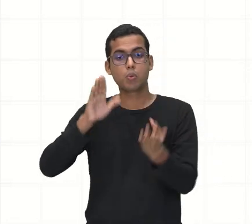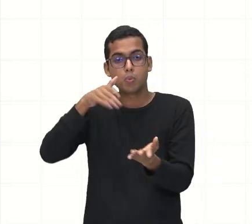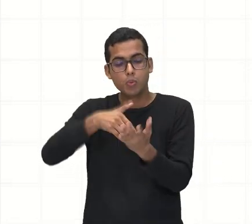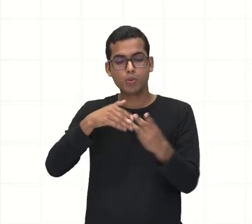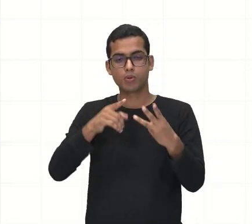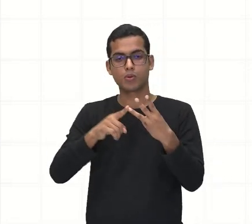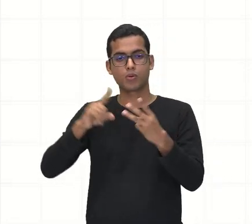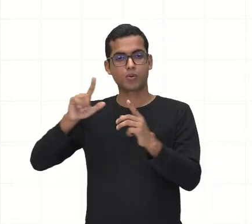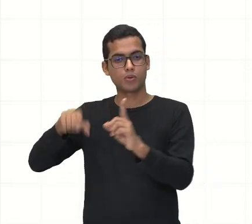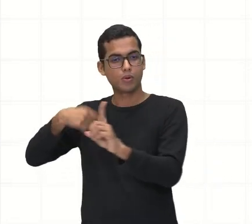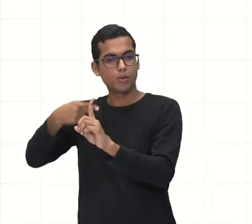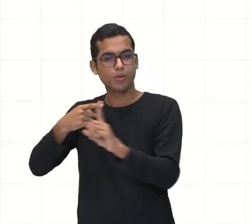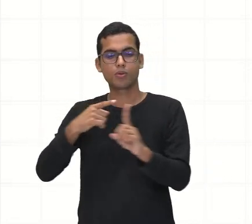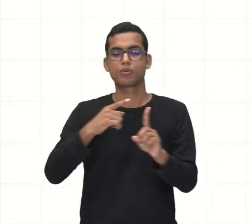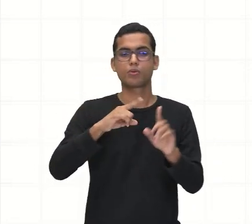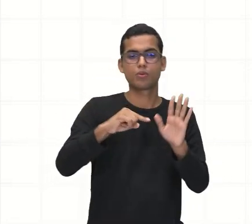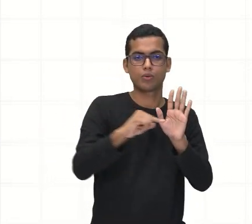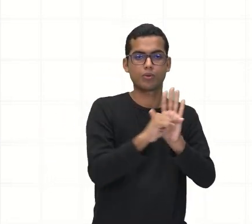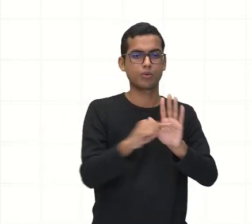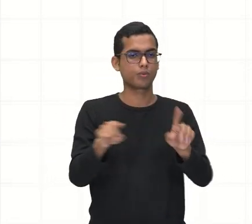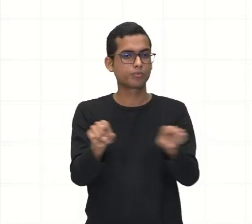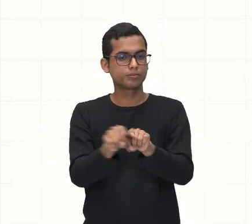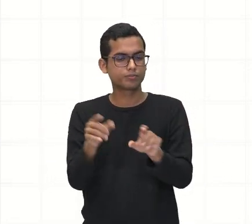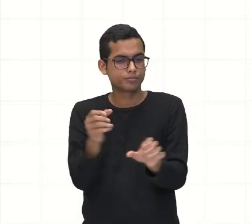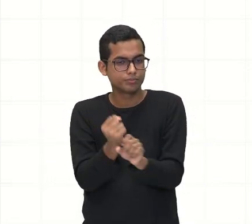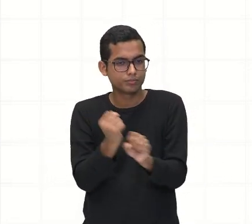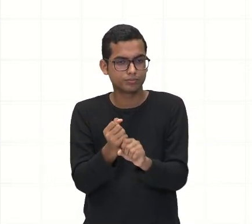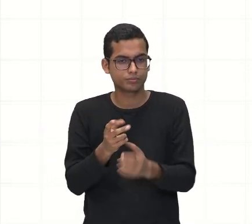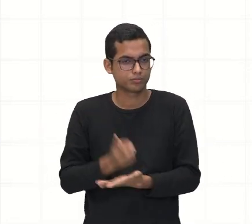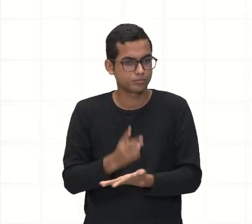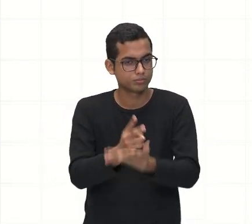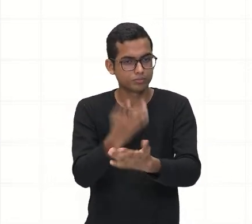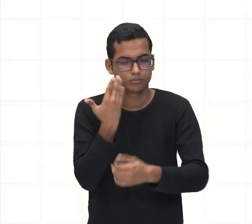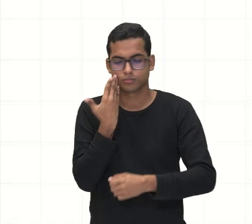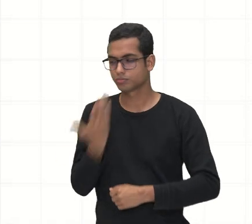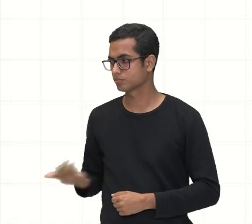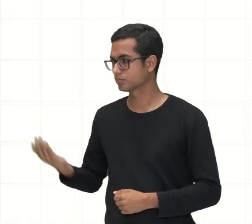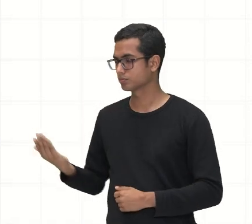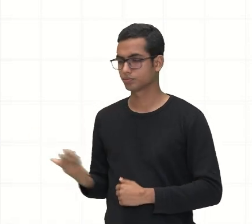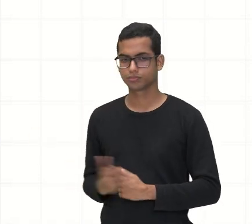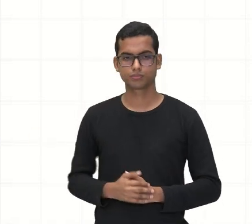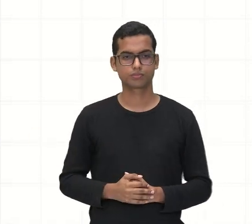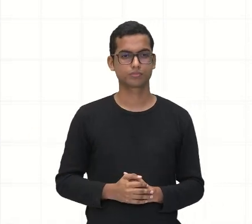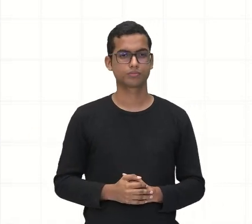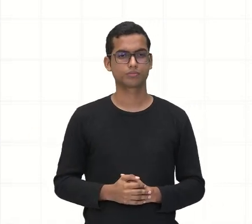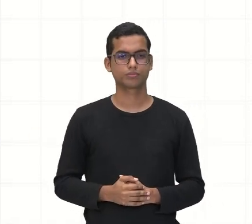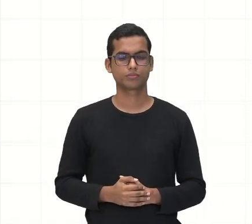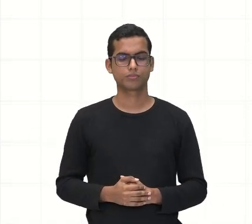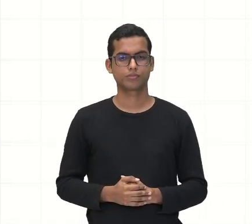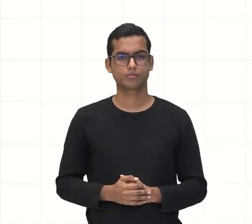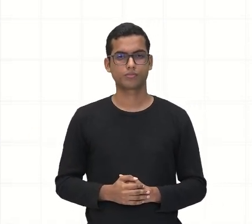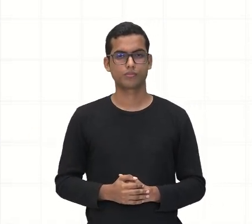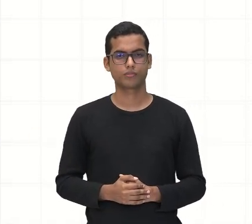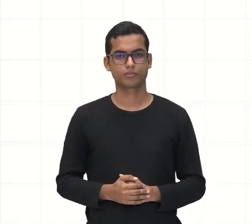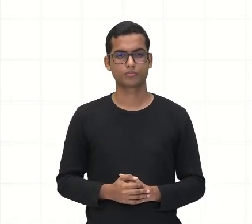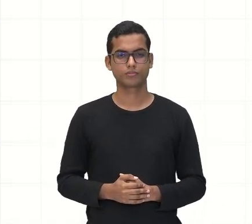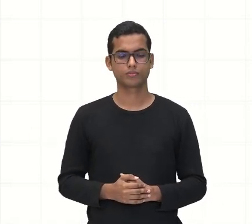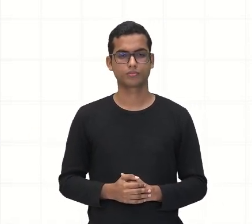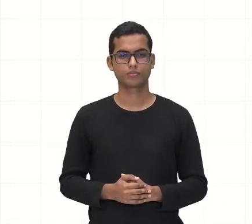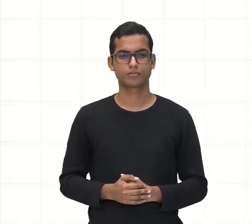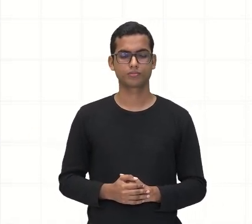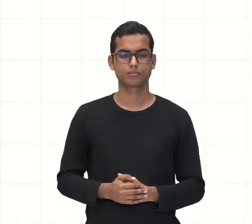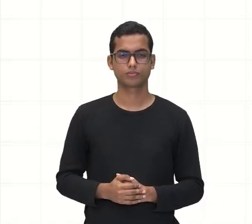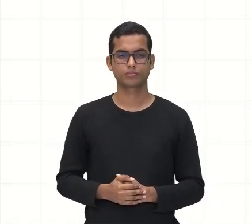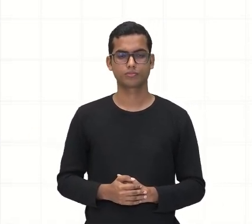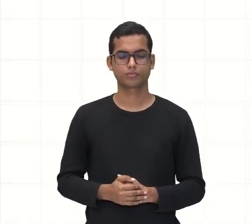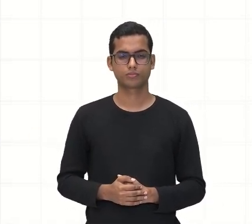subtração. Então, continuando aqui o cálculo, vamos resolver aqui, ó. Resolvemos aqui a divisão, tá legal? E os demais a gente só repete,